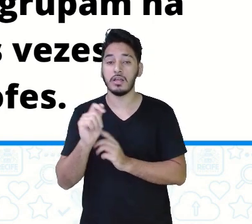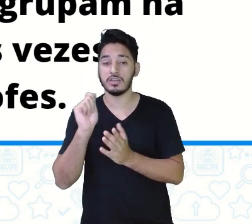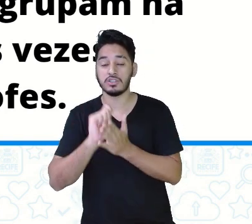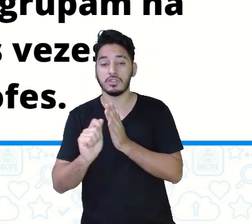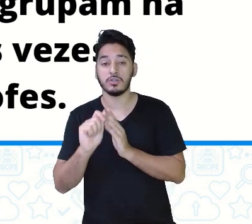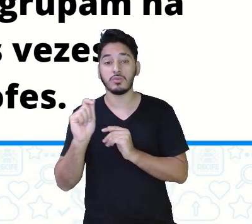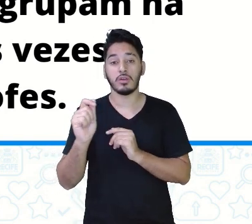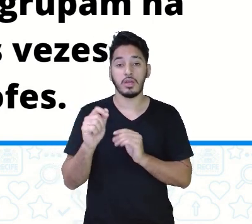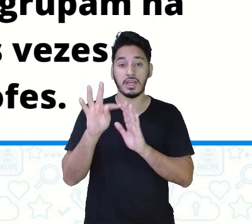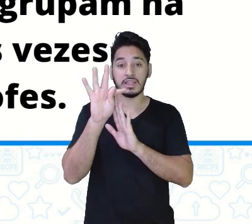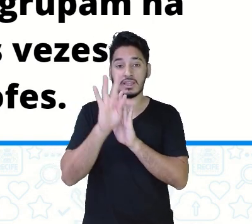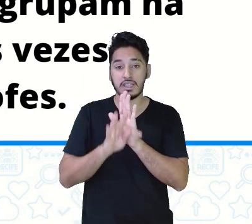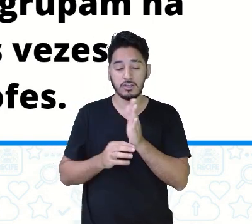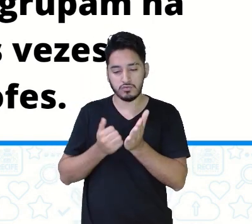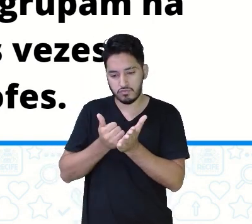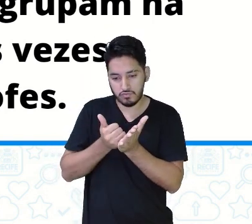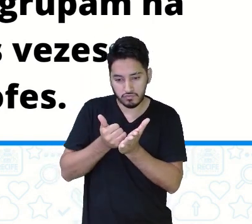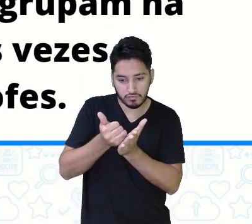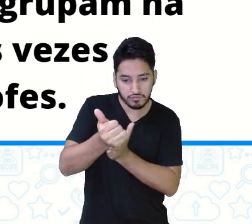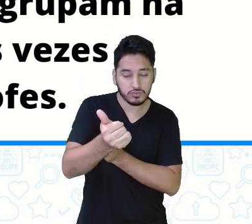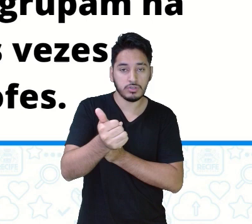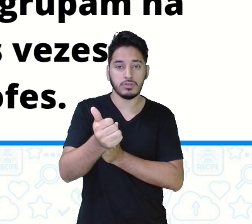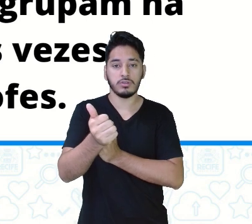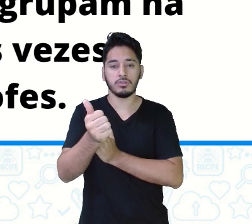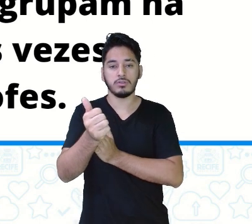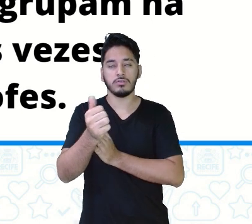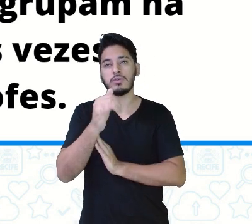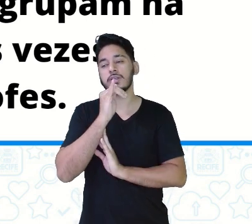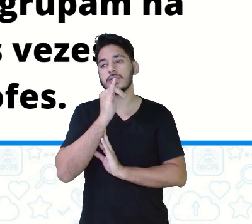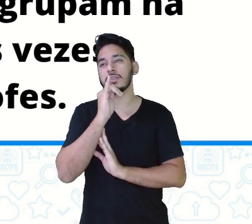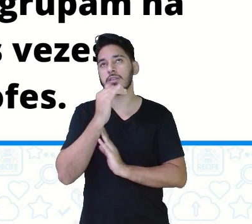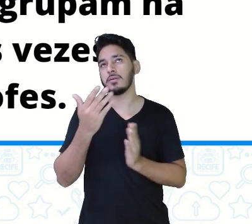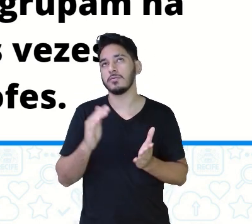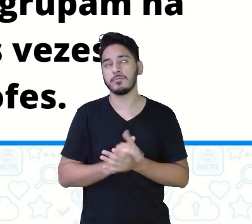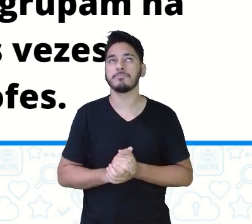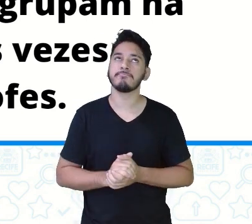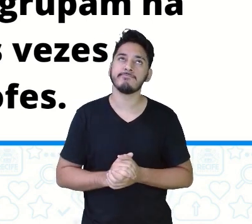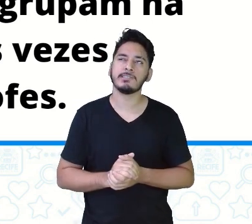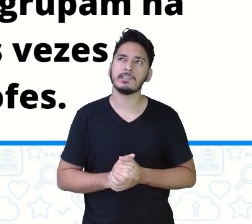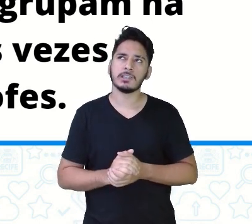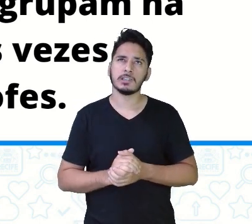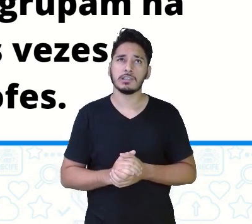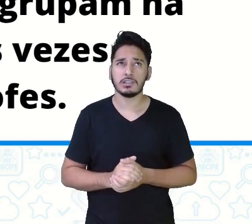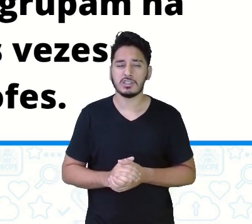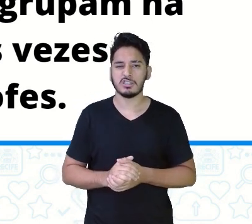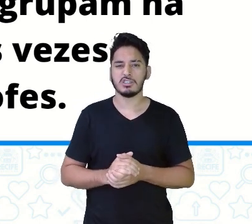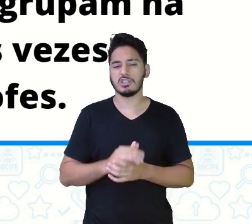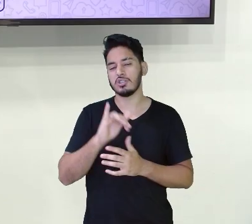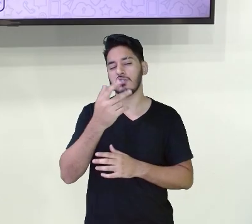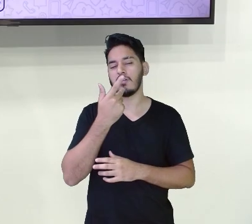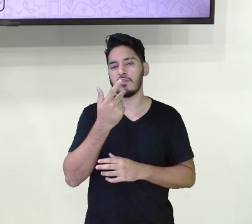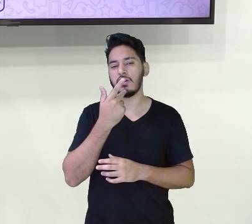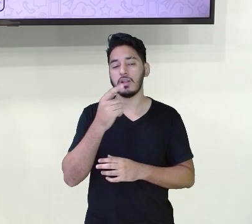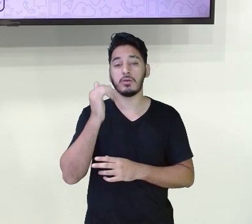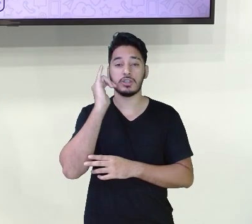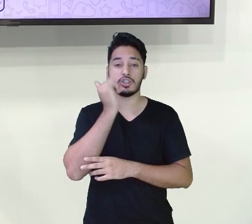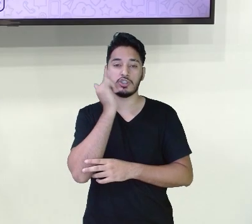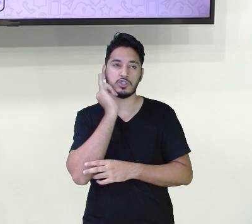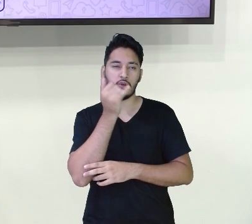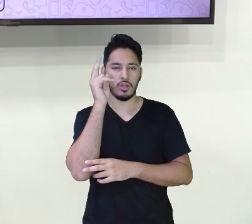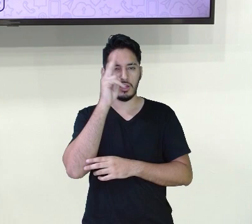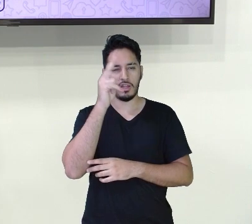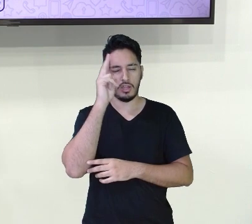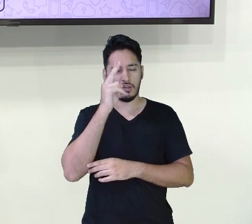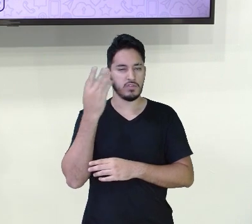texto corrido, certo? Por exemplo, um exemplo de prosa. Se eu for contar aqui uma história que